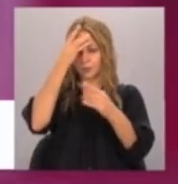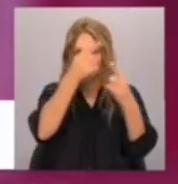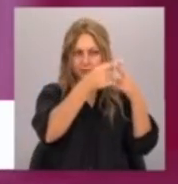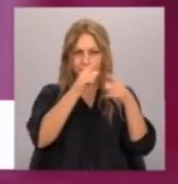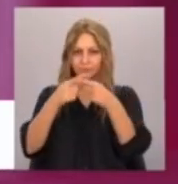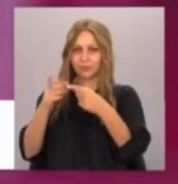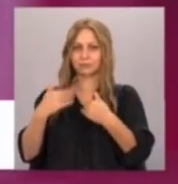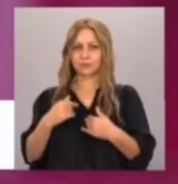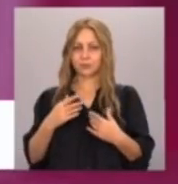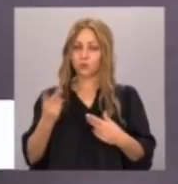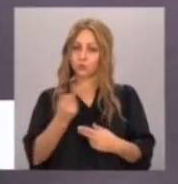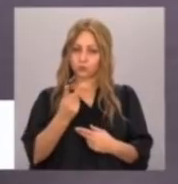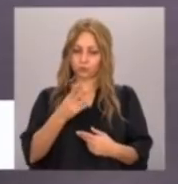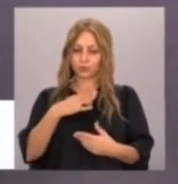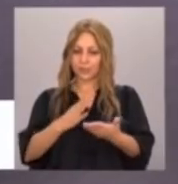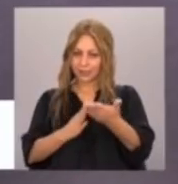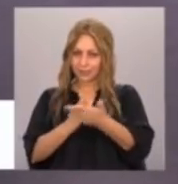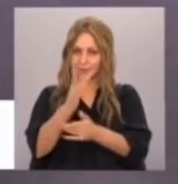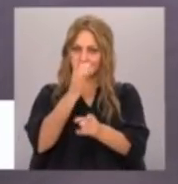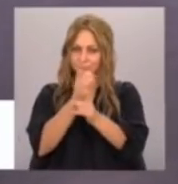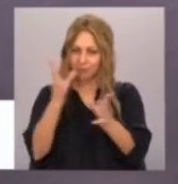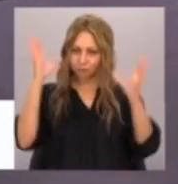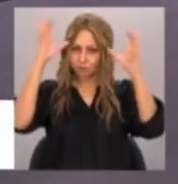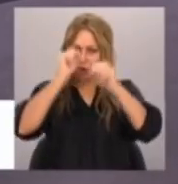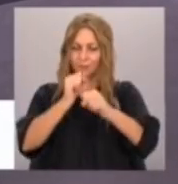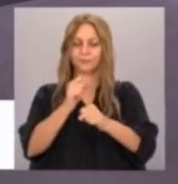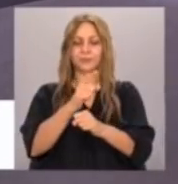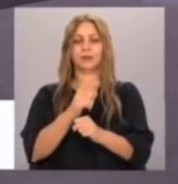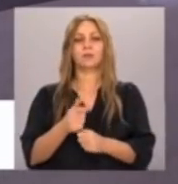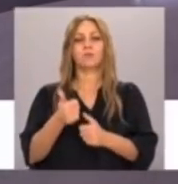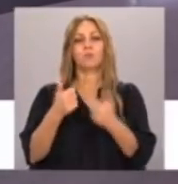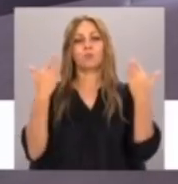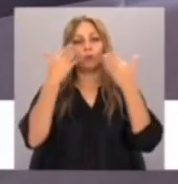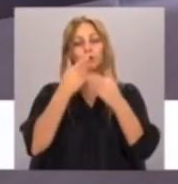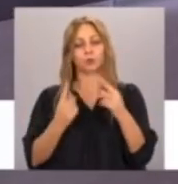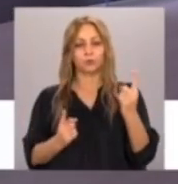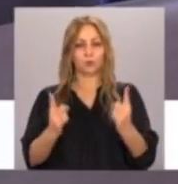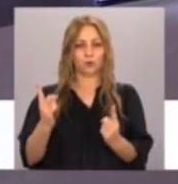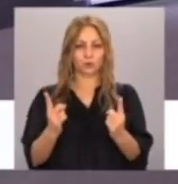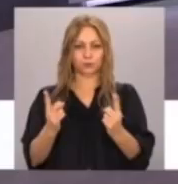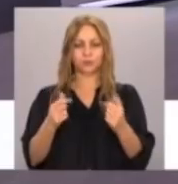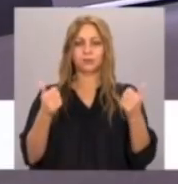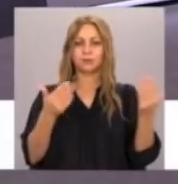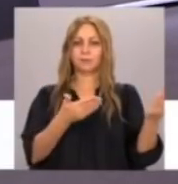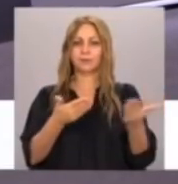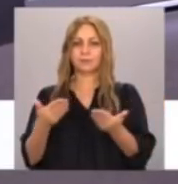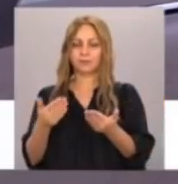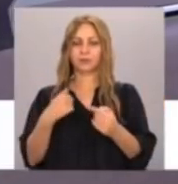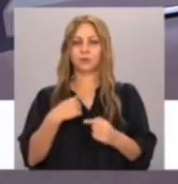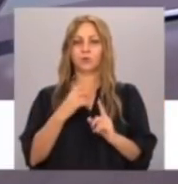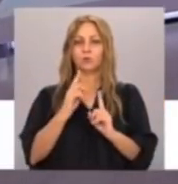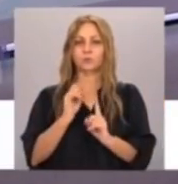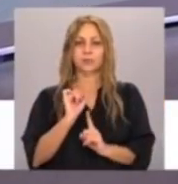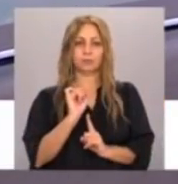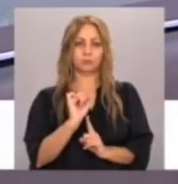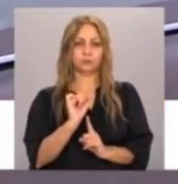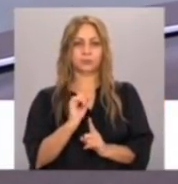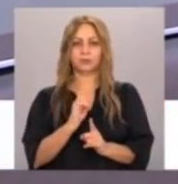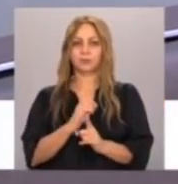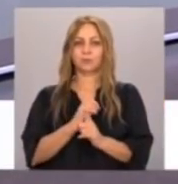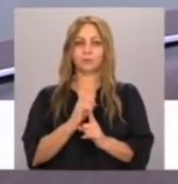caminho para os com precisar muito boa noite damos um presente de grego e com leite Ele riu mais uma vez bem vindo eu conseguir por ser porque tem aqui a frente